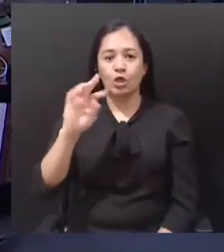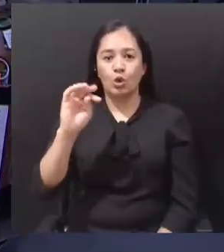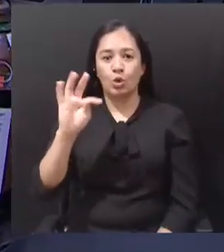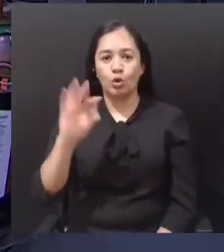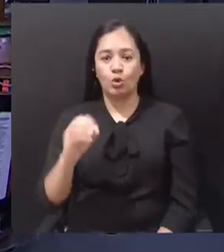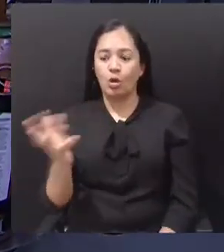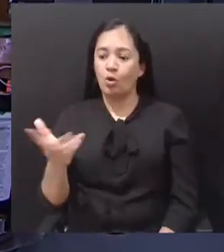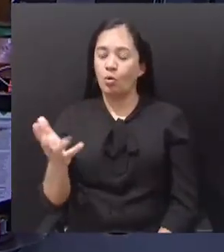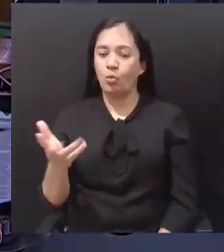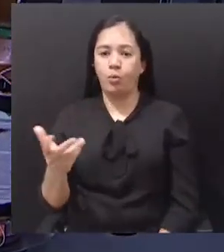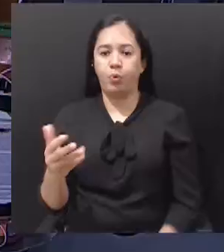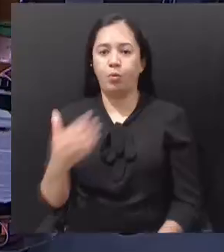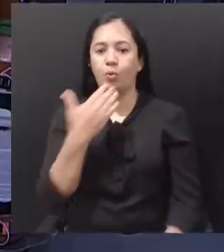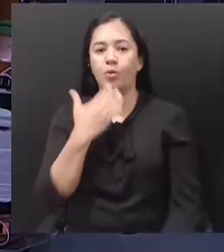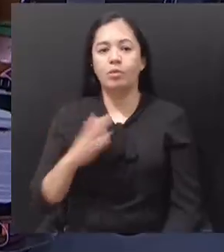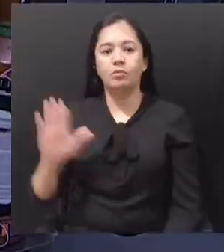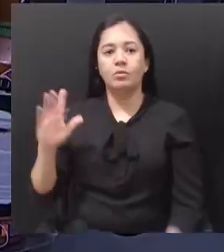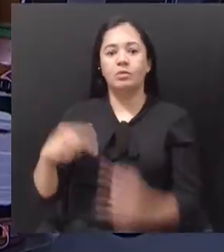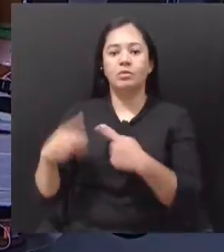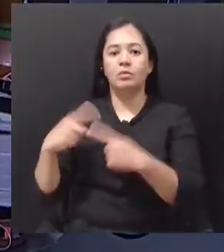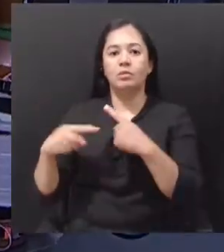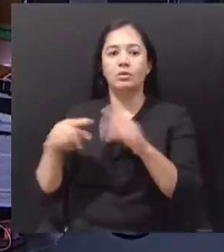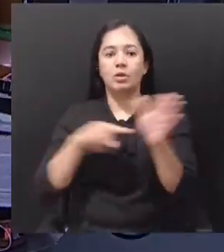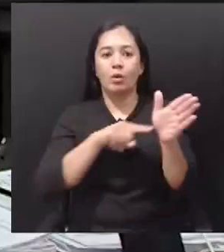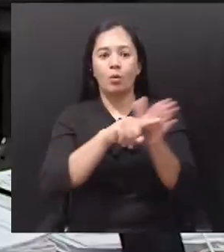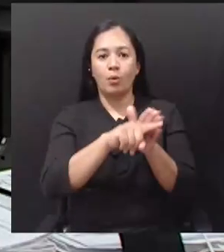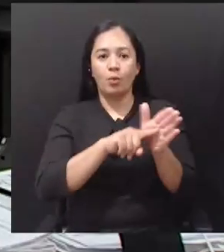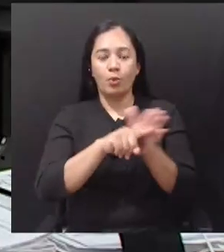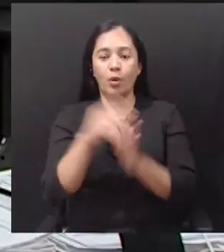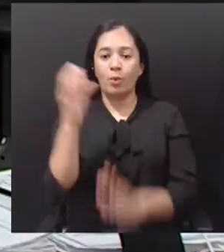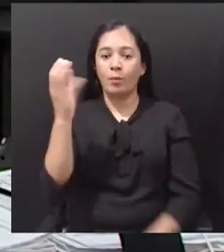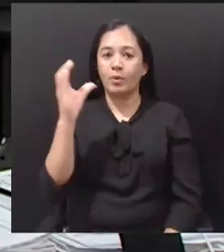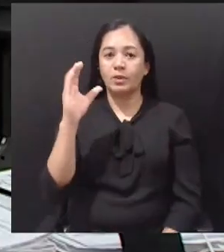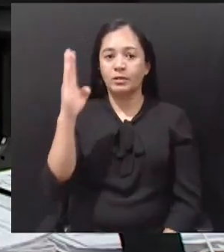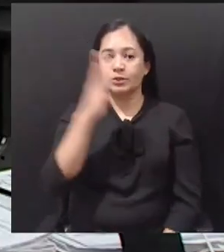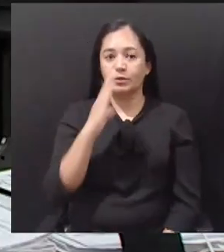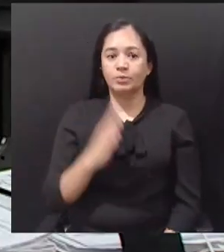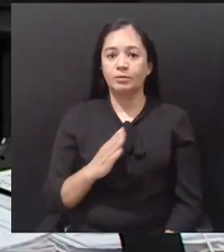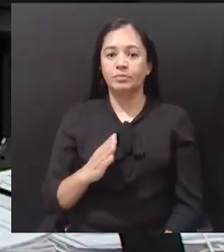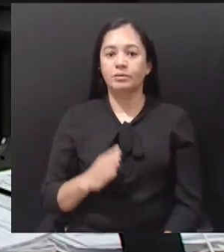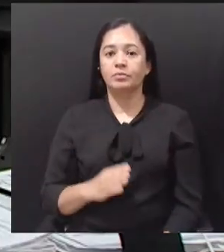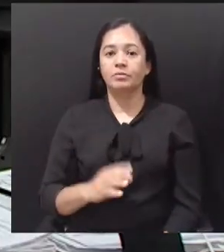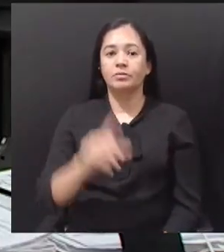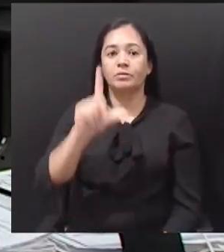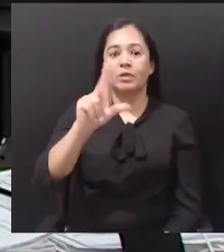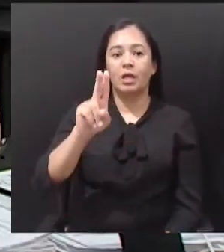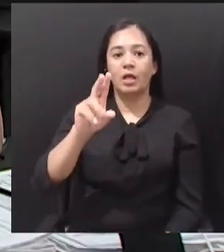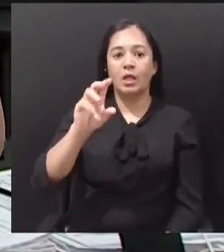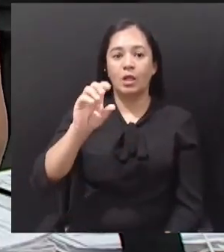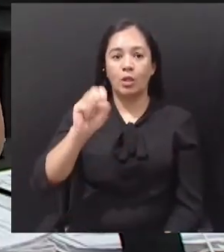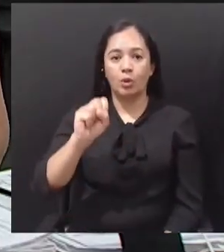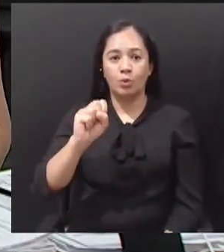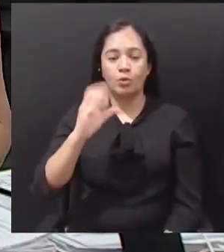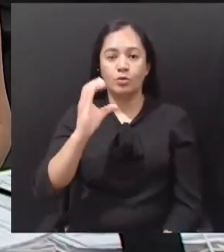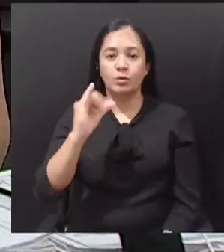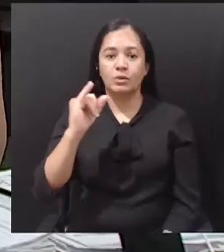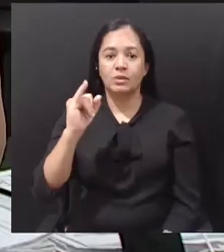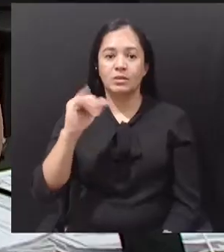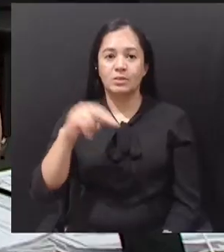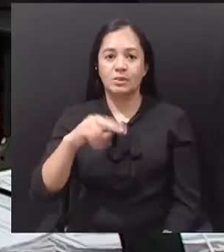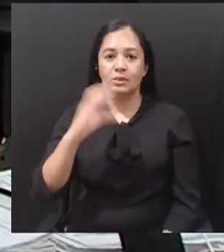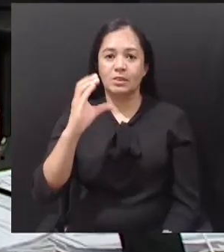promete revolucionar a pesquisa científica no país. A luz síncrotron, ela é um nome que a gente